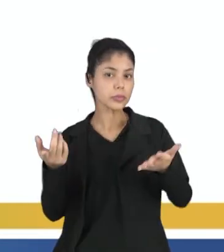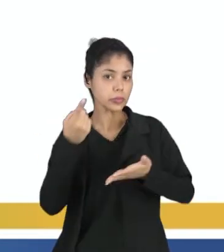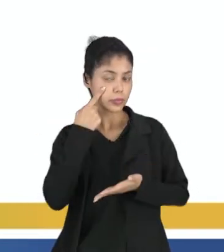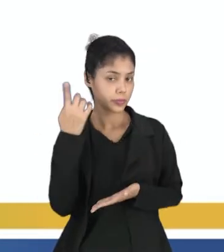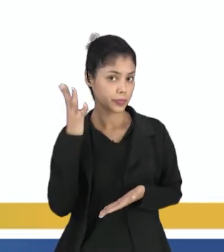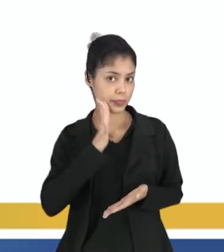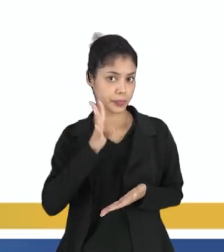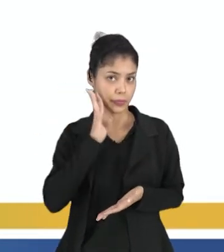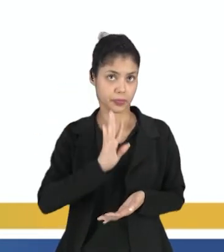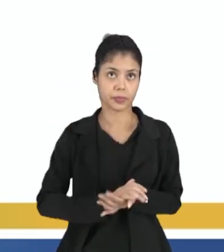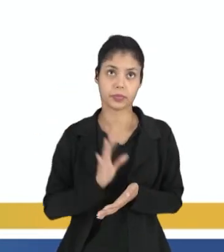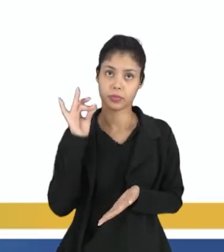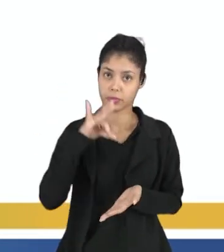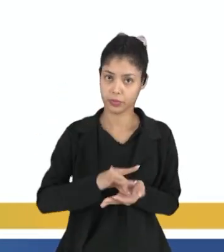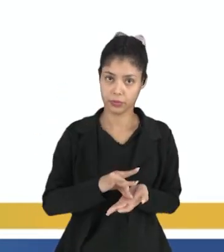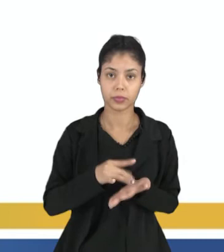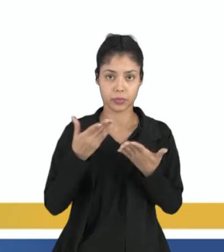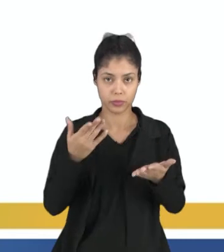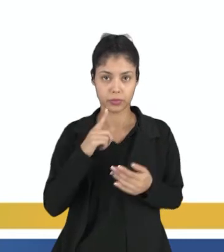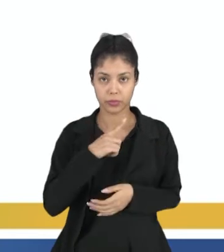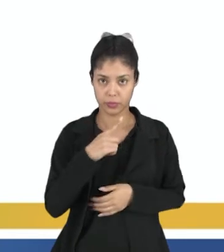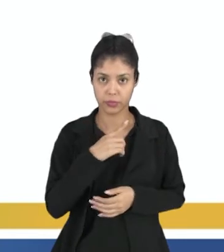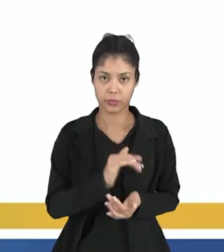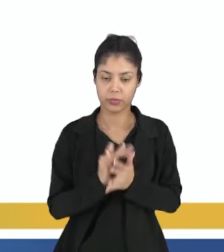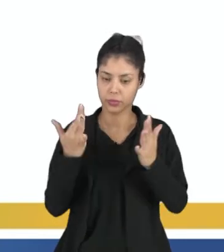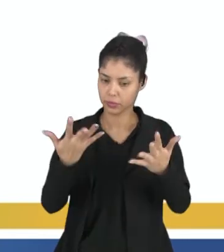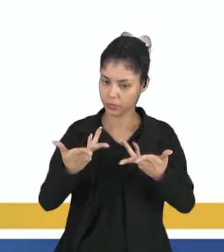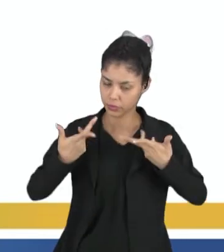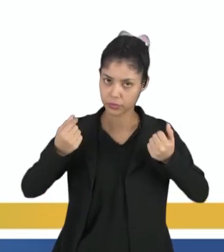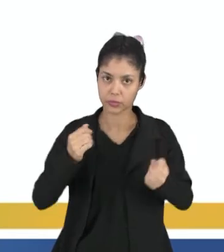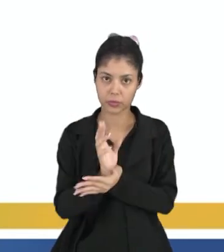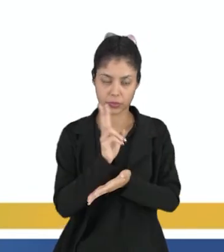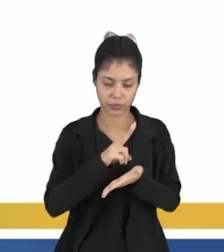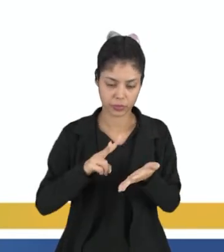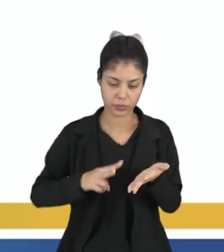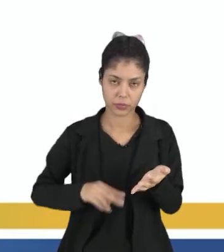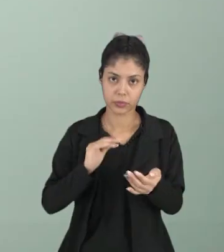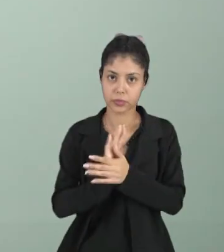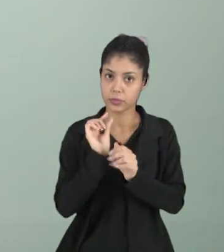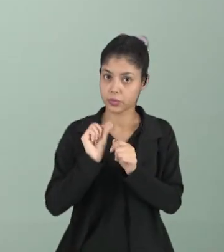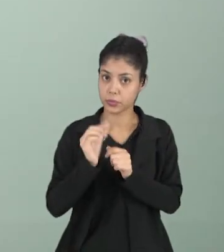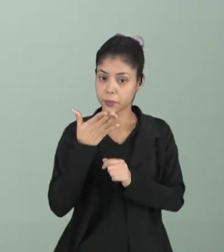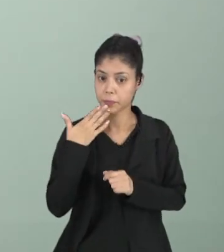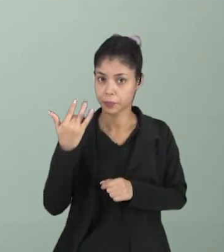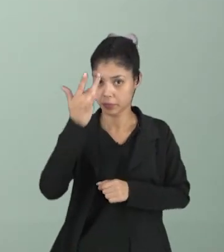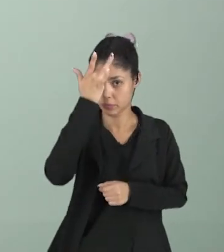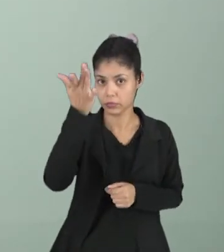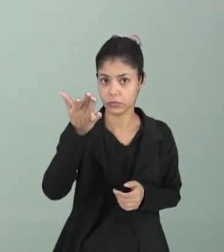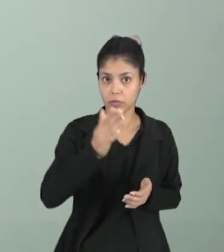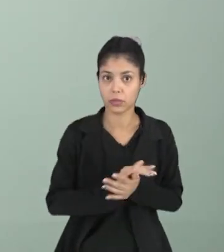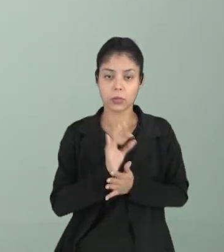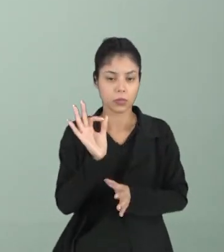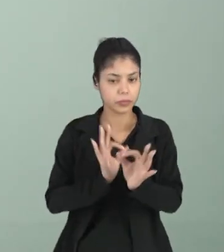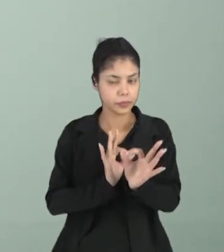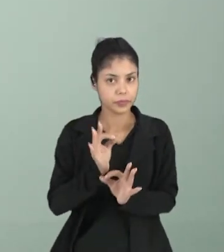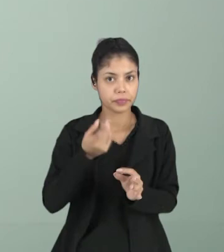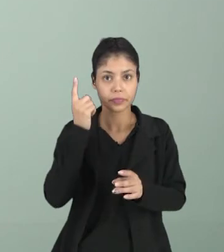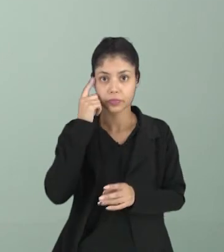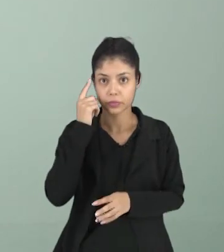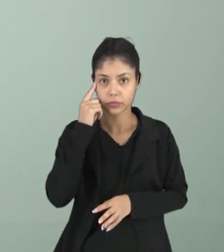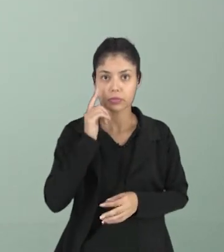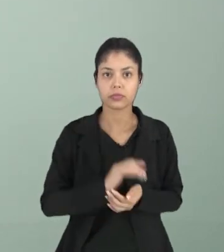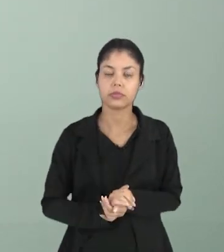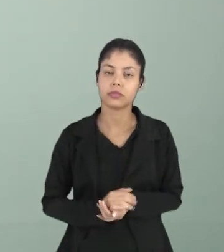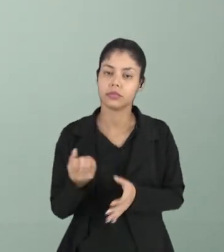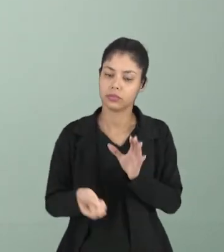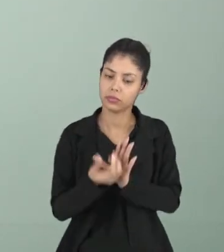Olha que legal! O fato de você ter o hábito da leitura facilita na hora de organizar os